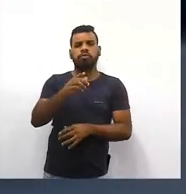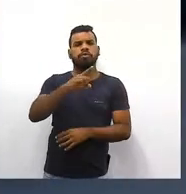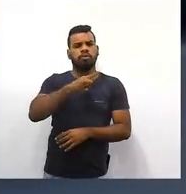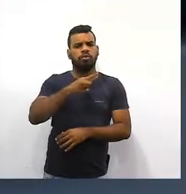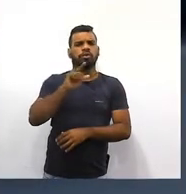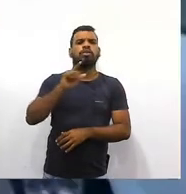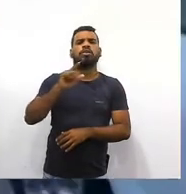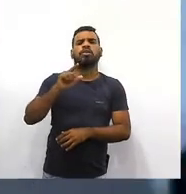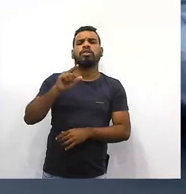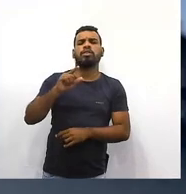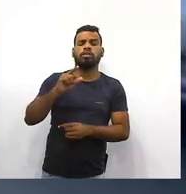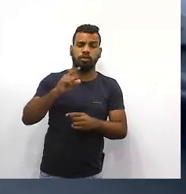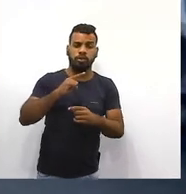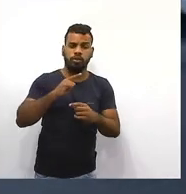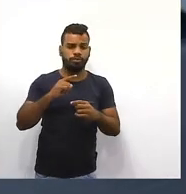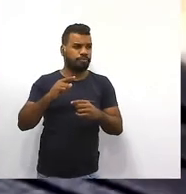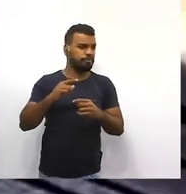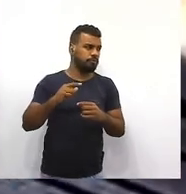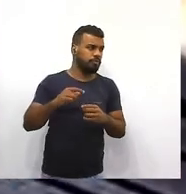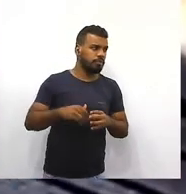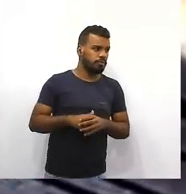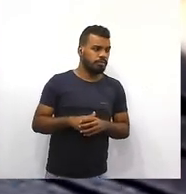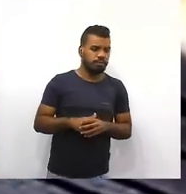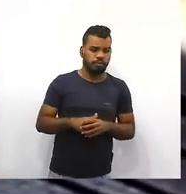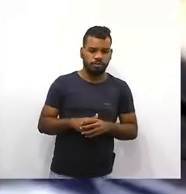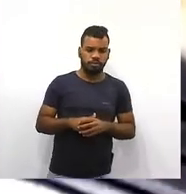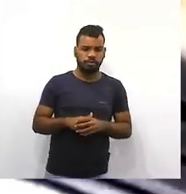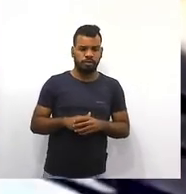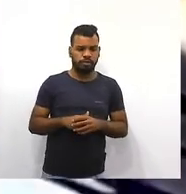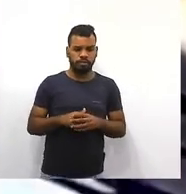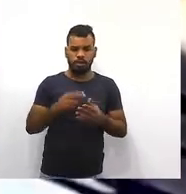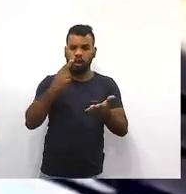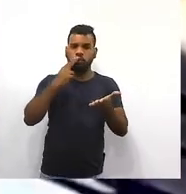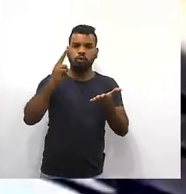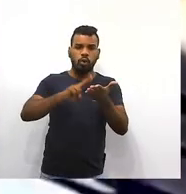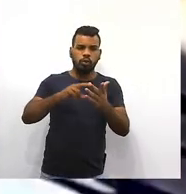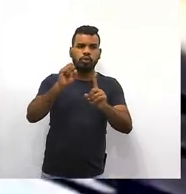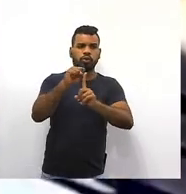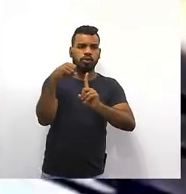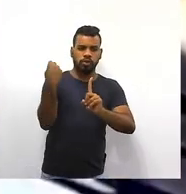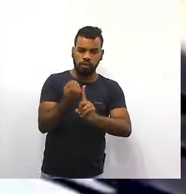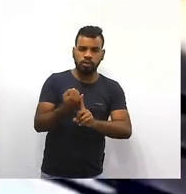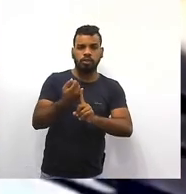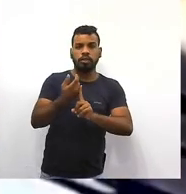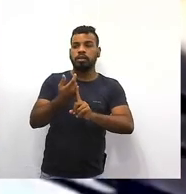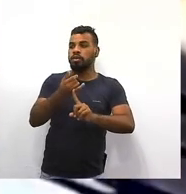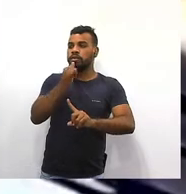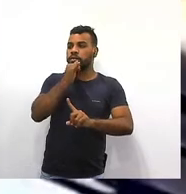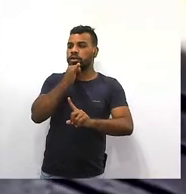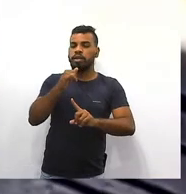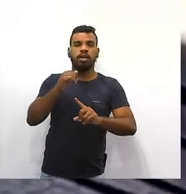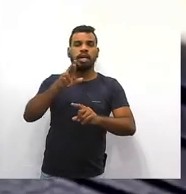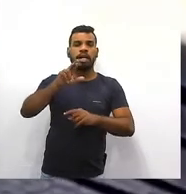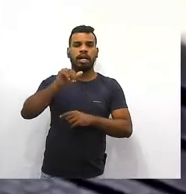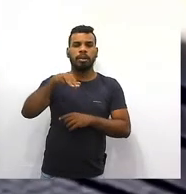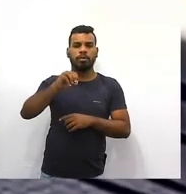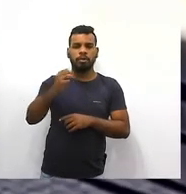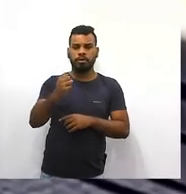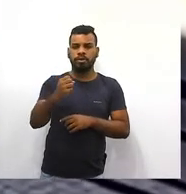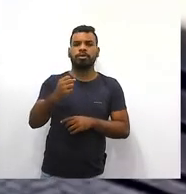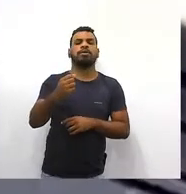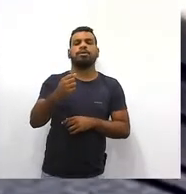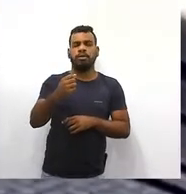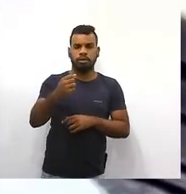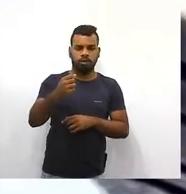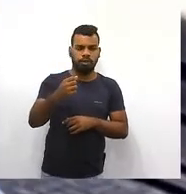tem porções universais, né? É uma denúncia social que, por exemplo, isso me lembra Graciliano Ramos. Você pega Vidas Secas, eu já